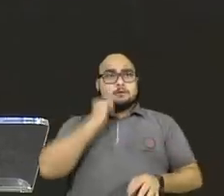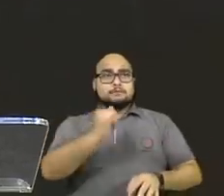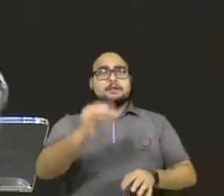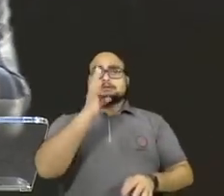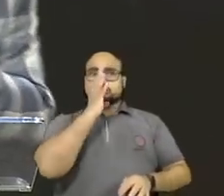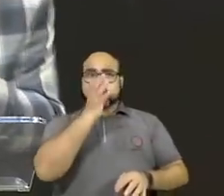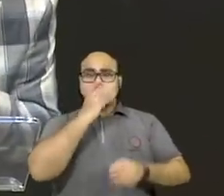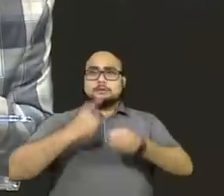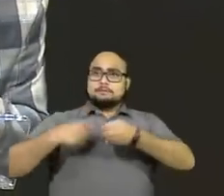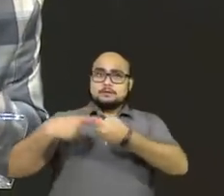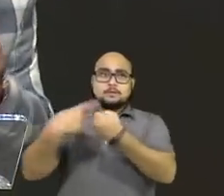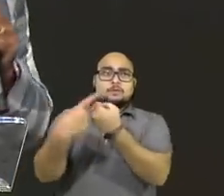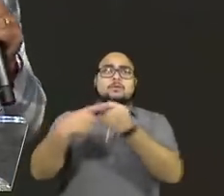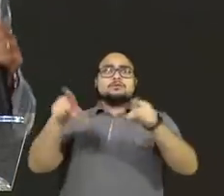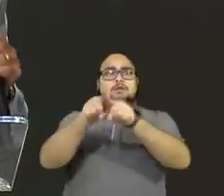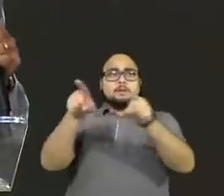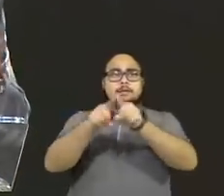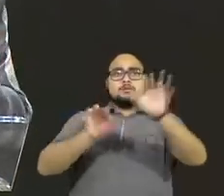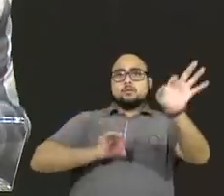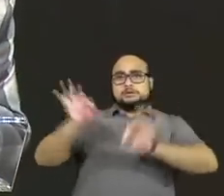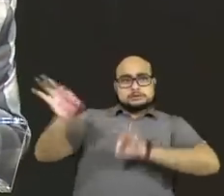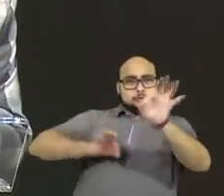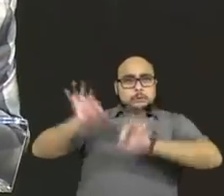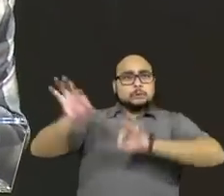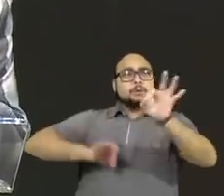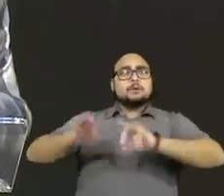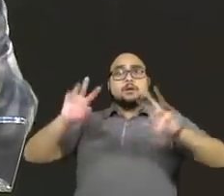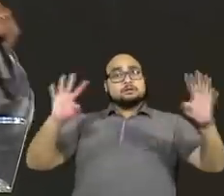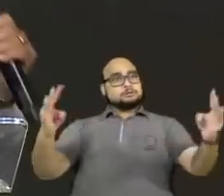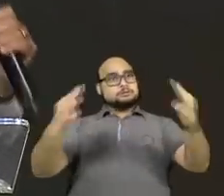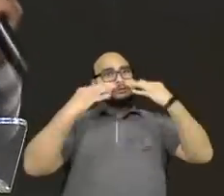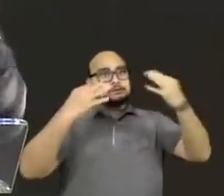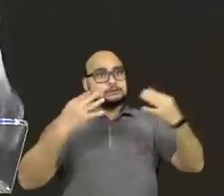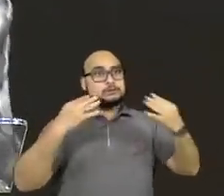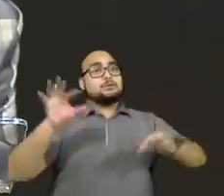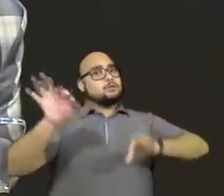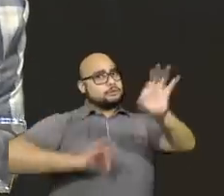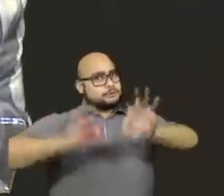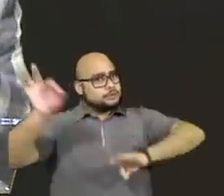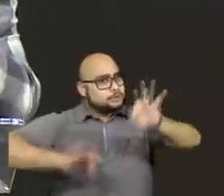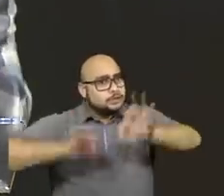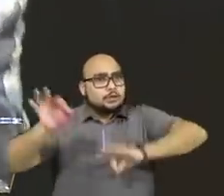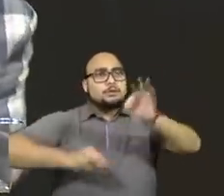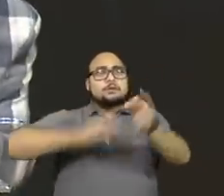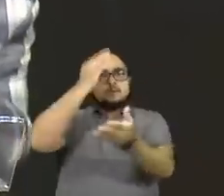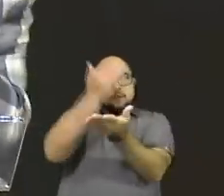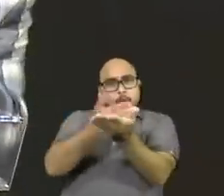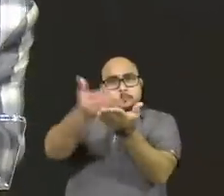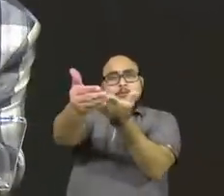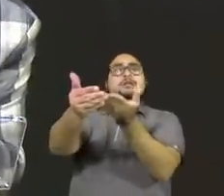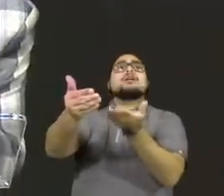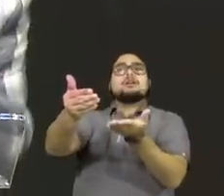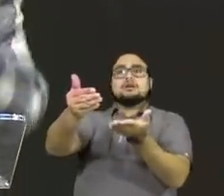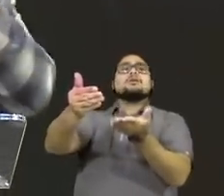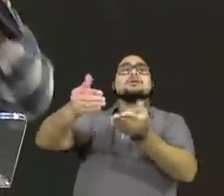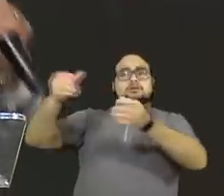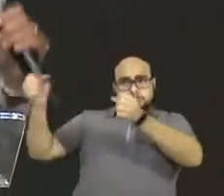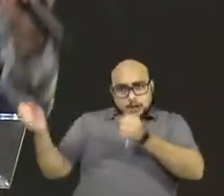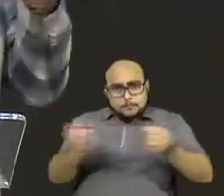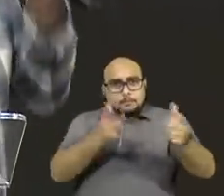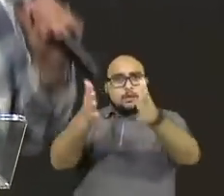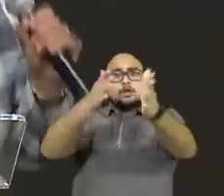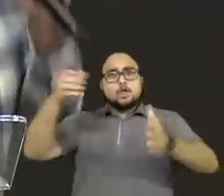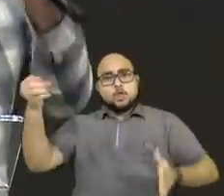está me assistindo. Se prepare, atenção, se prepare. Está começando uma nova jornada para